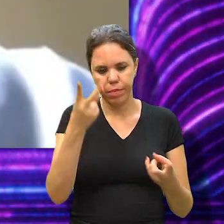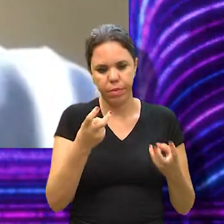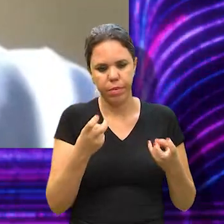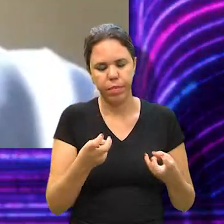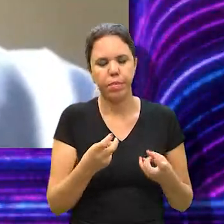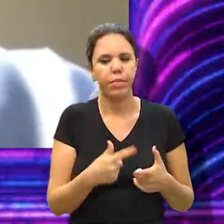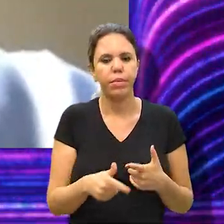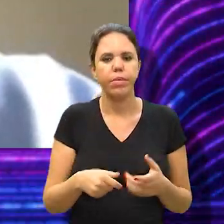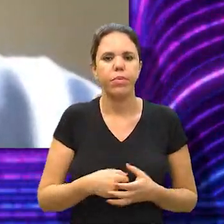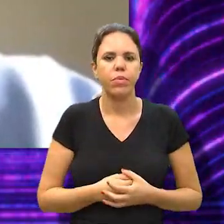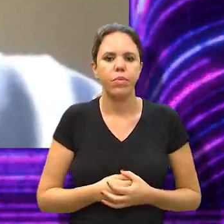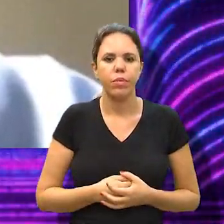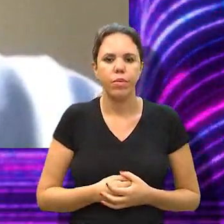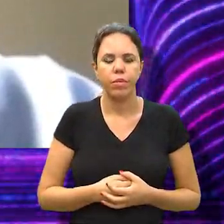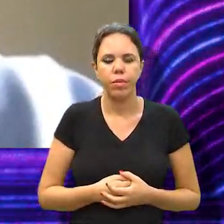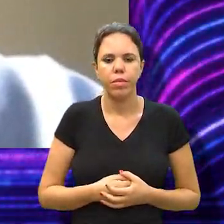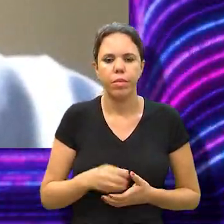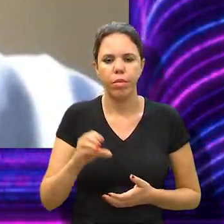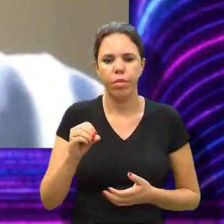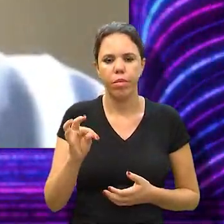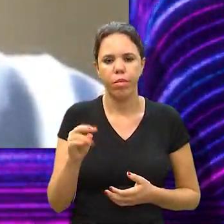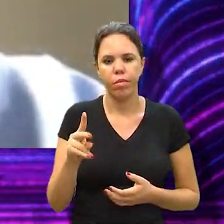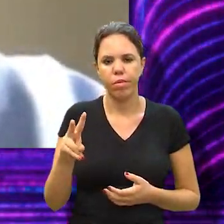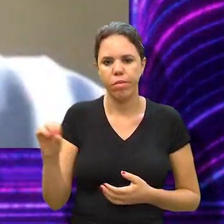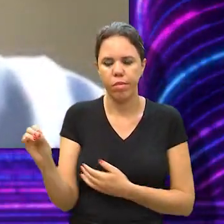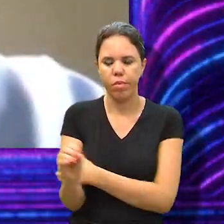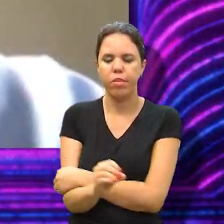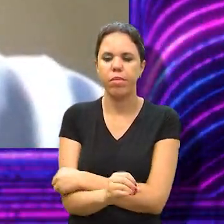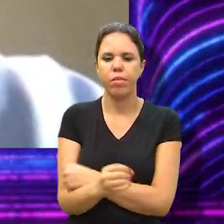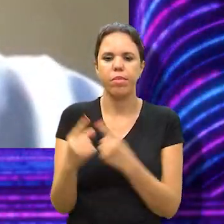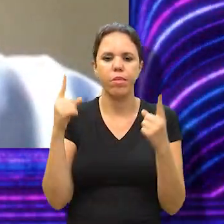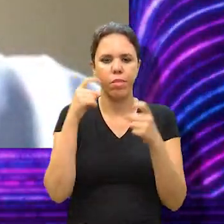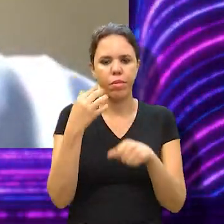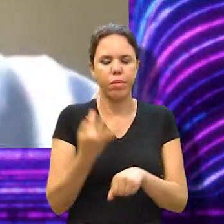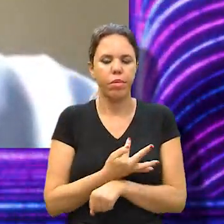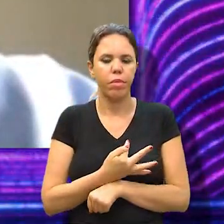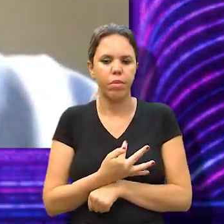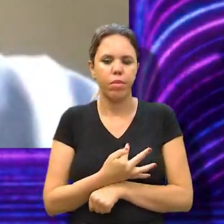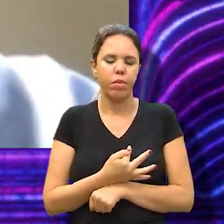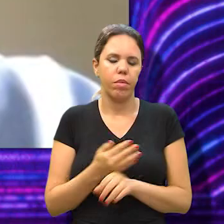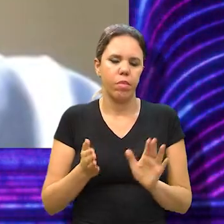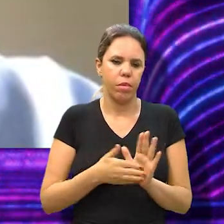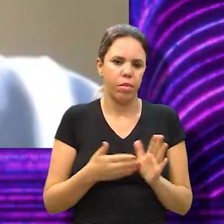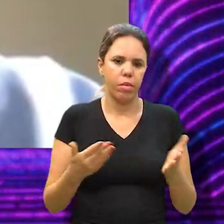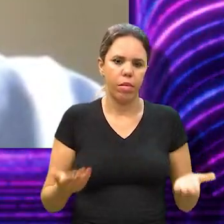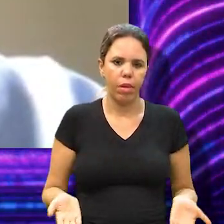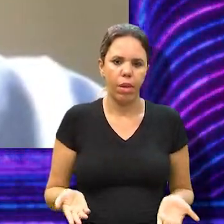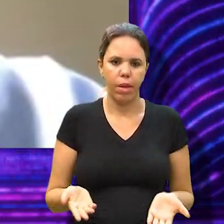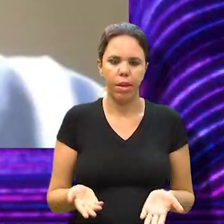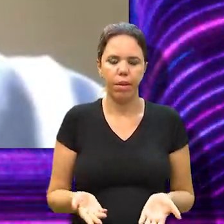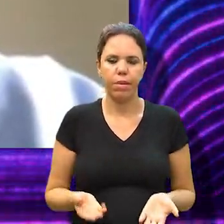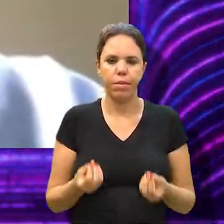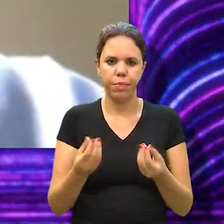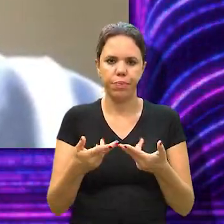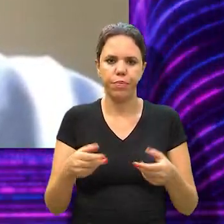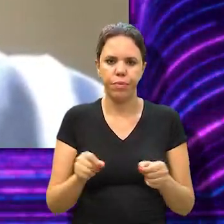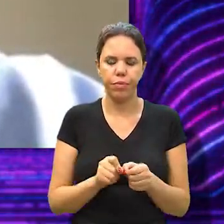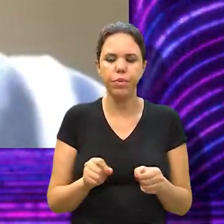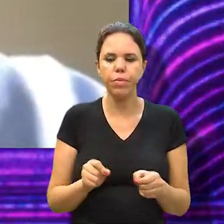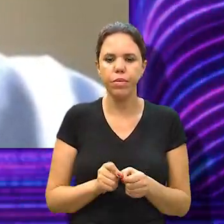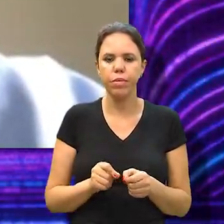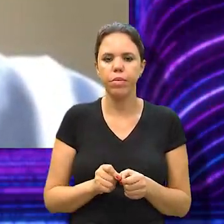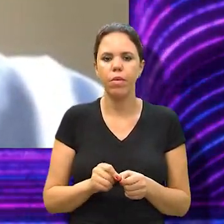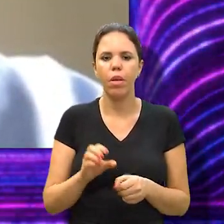Ela percebendo essa situação do Otávio, vendo das dificuldades dele, ela se propõe e